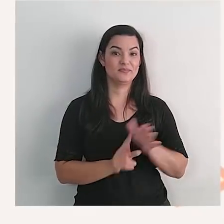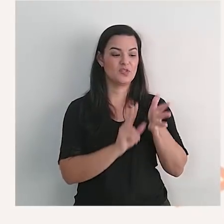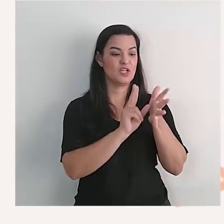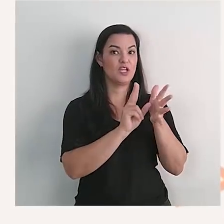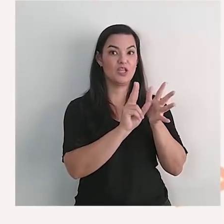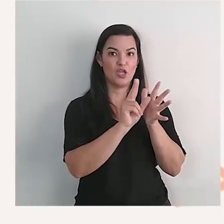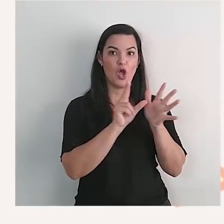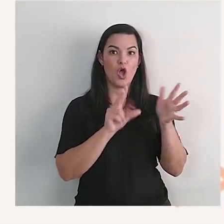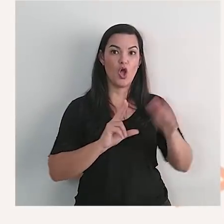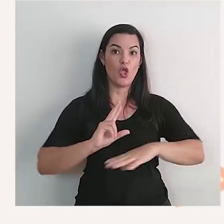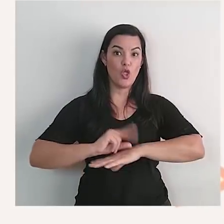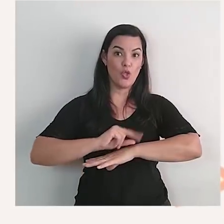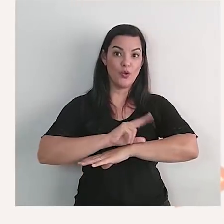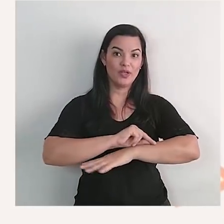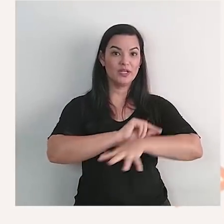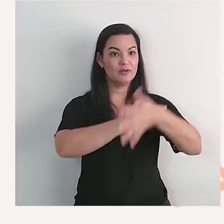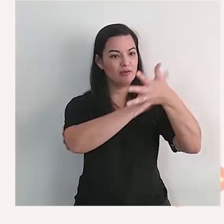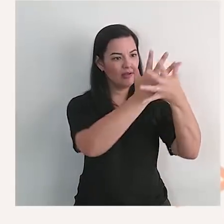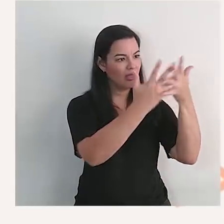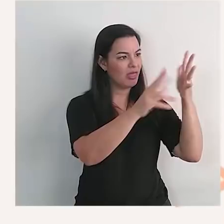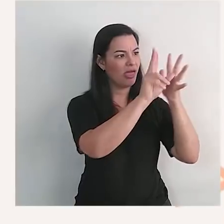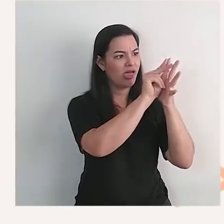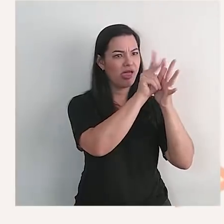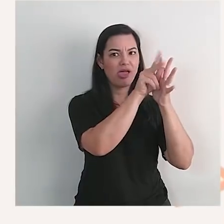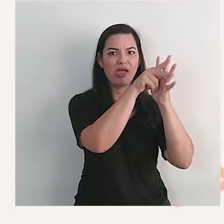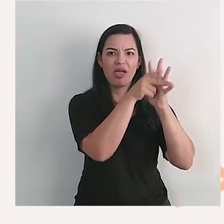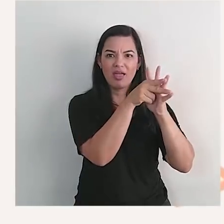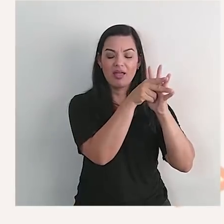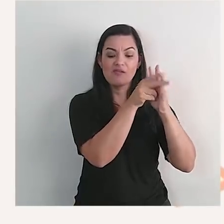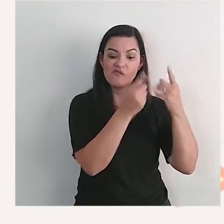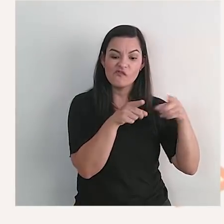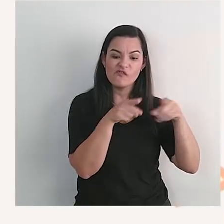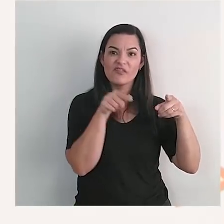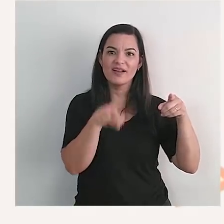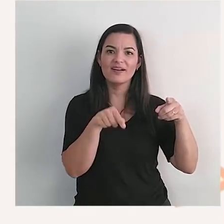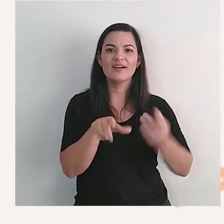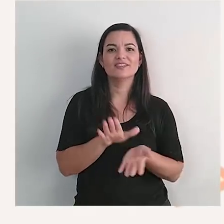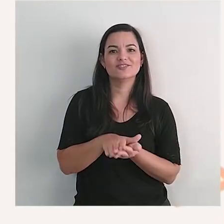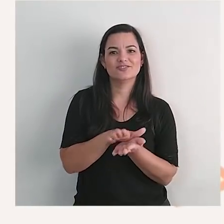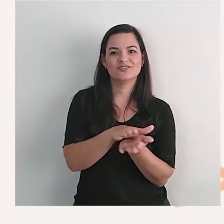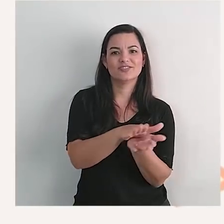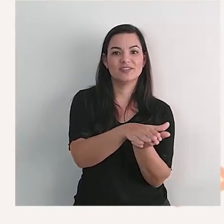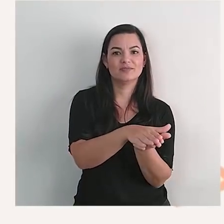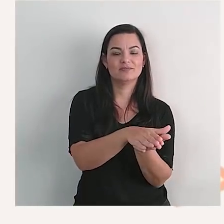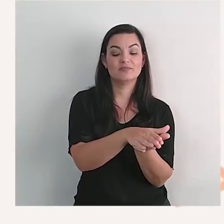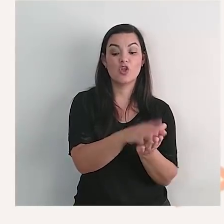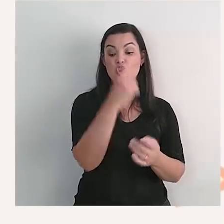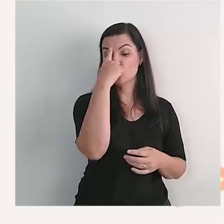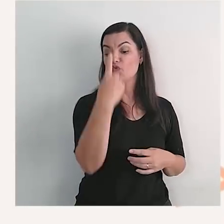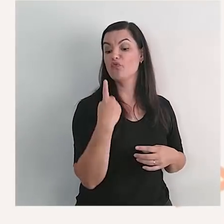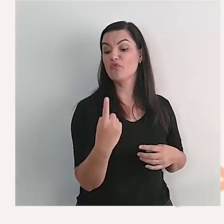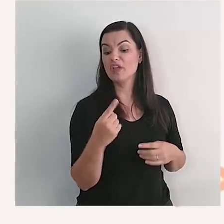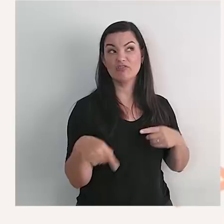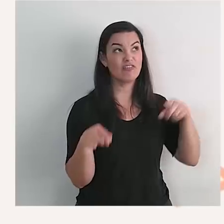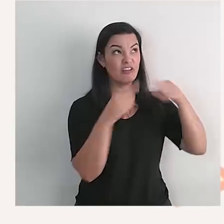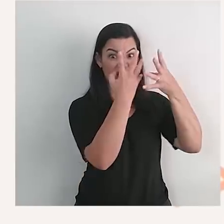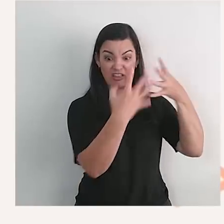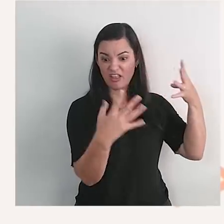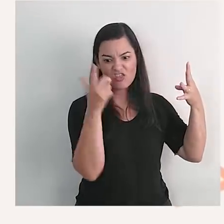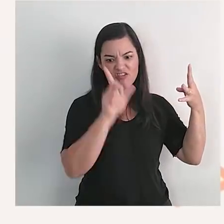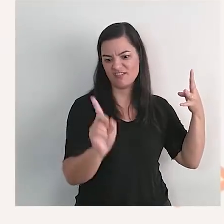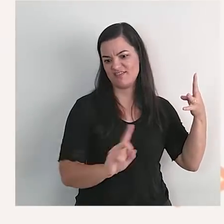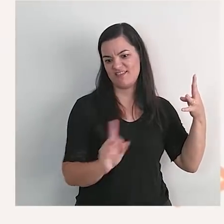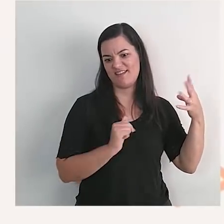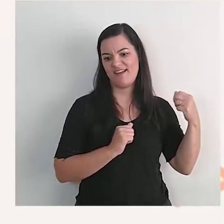E o grilo continuou a provocar o jacaré. Eu duvido que você consiga cortar